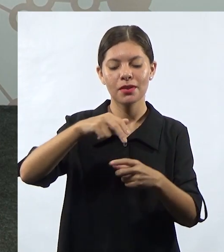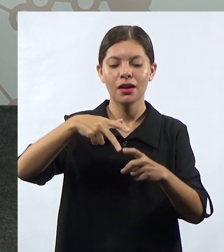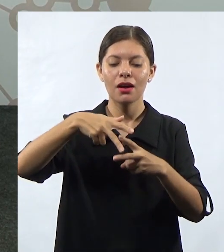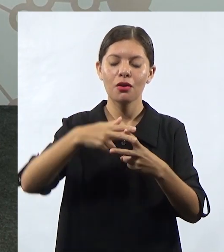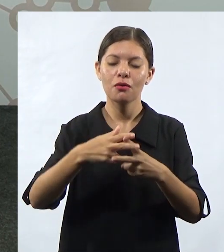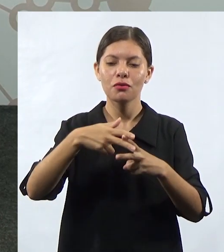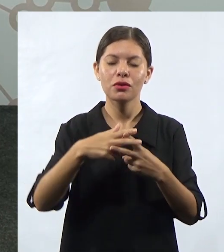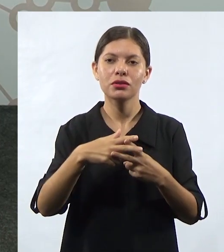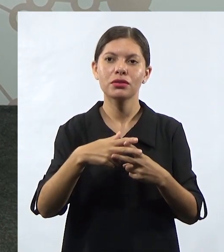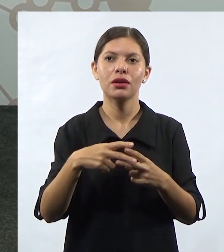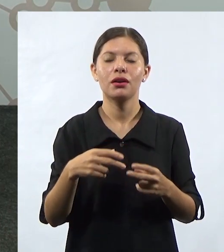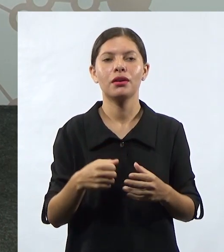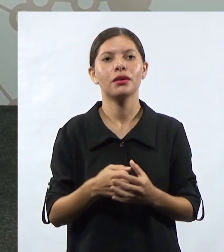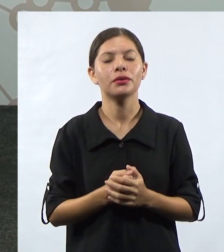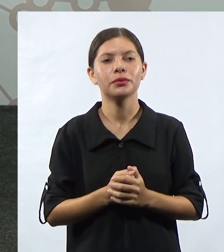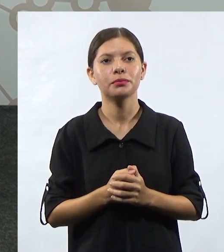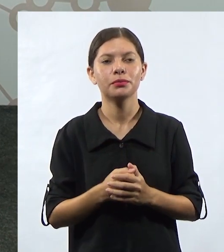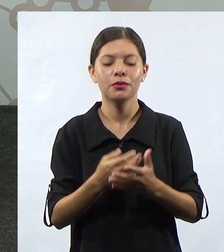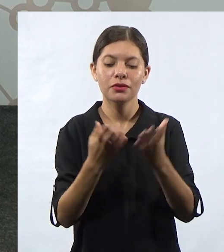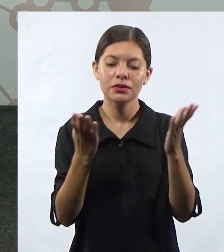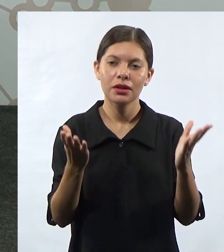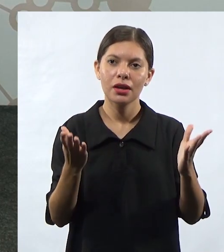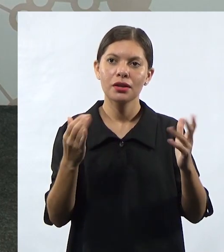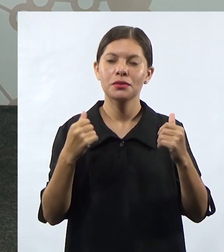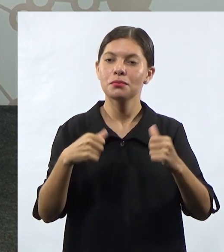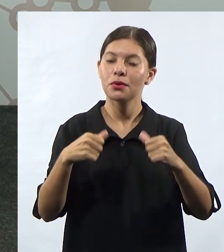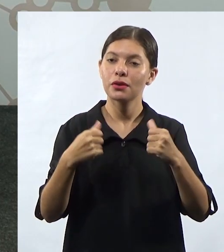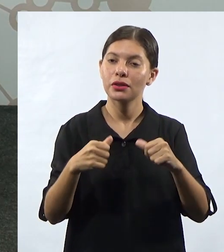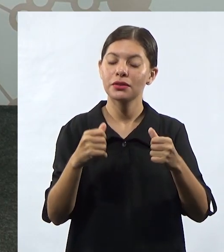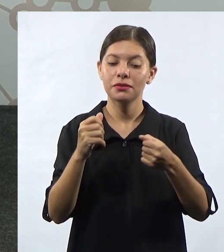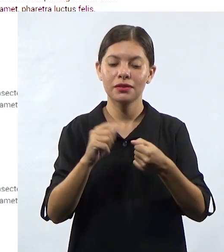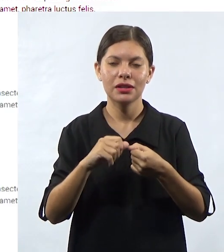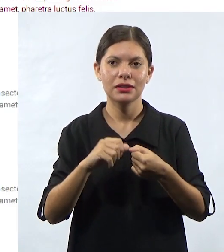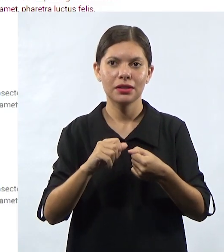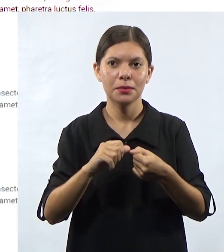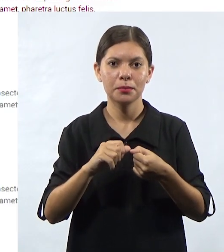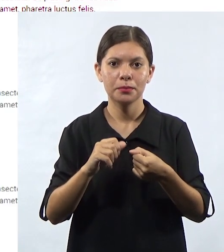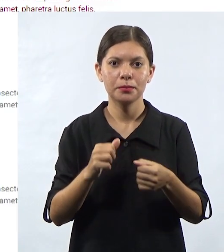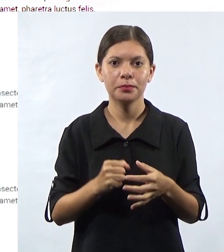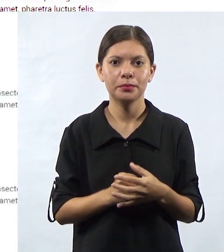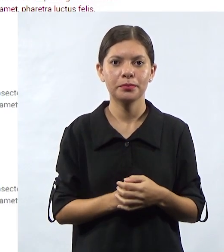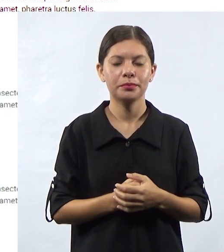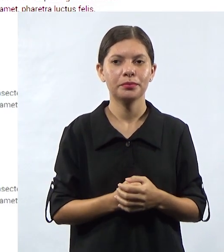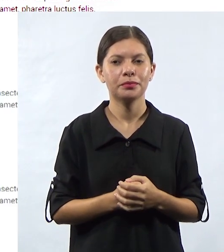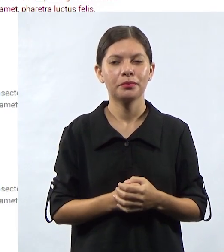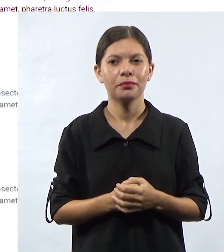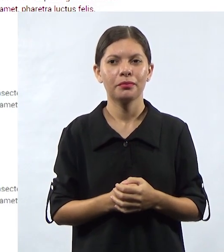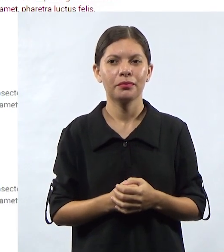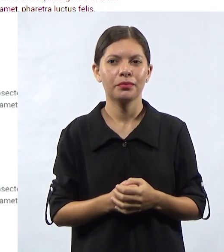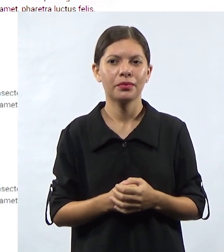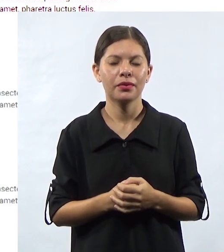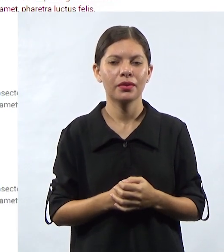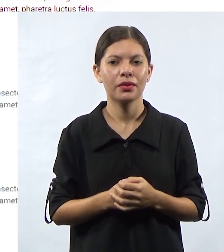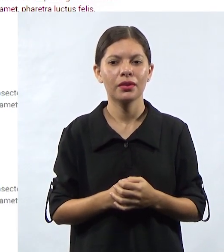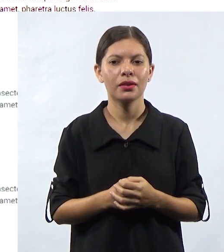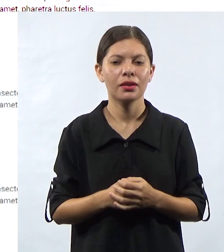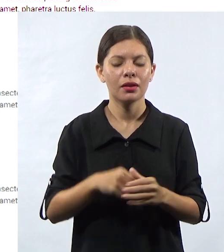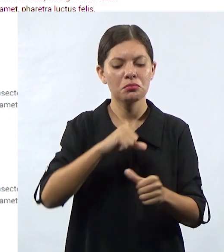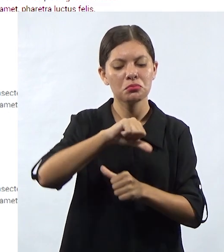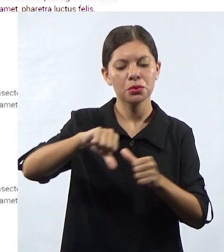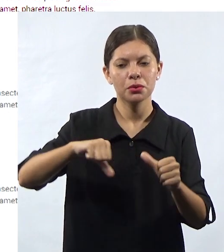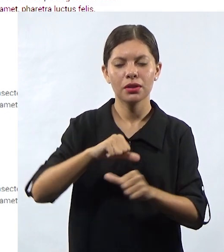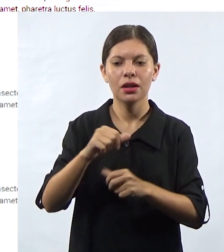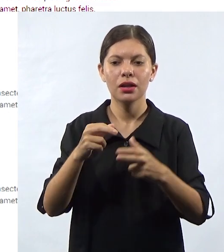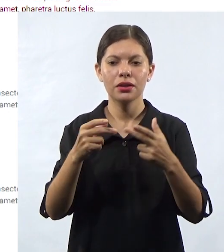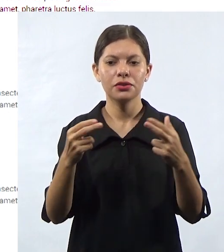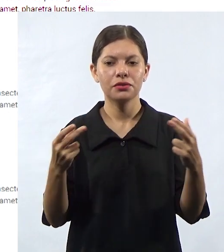alterar a configuração ou que você possa fazer a forma de edição, né? Vai